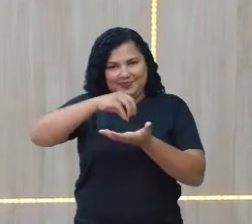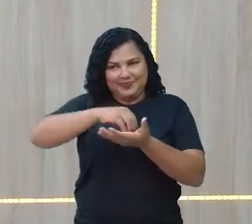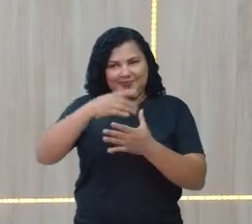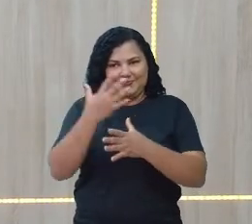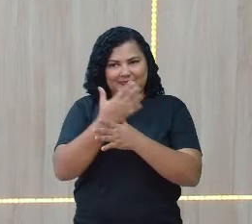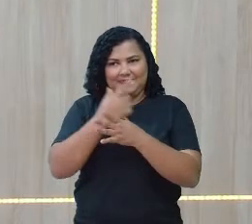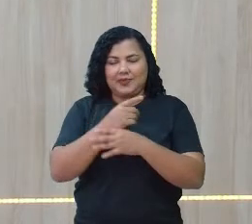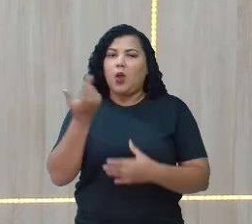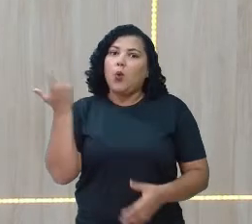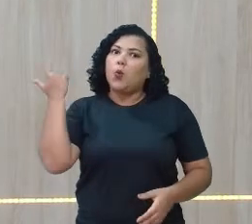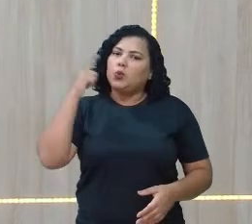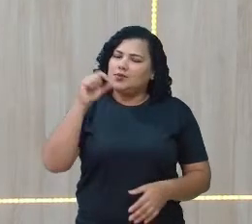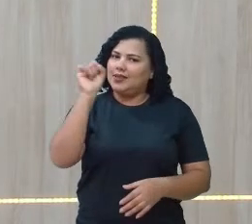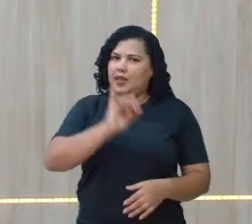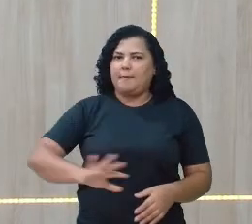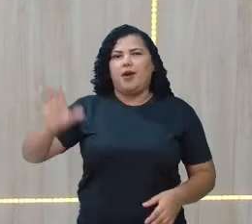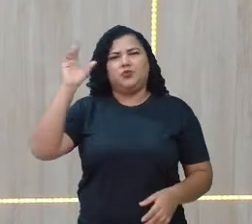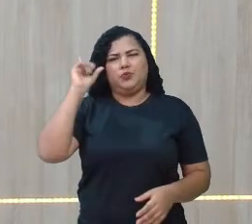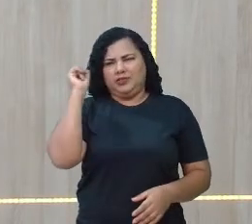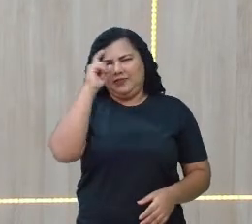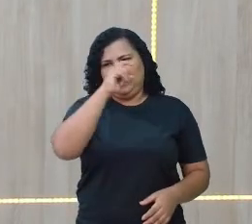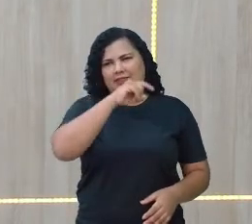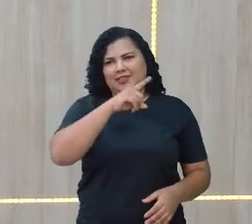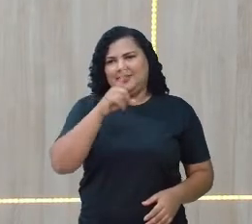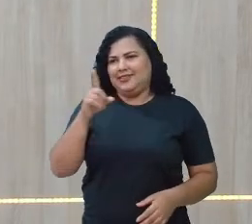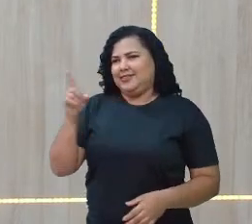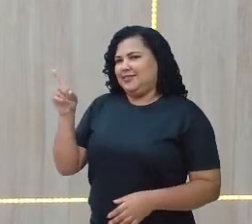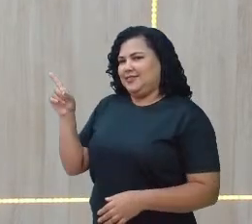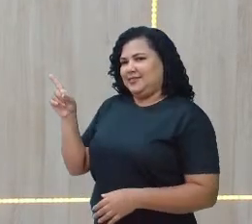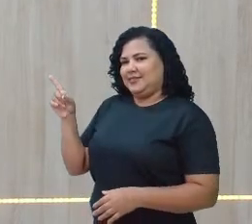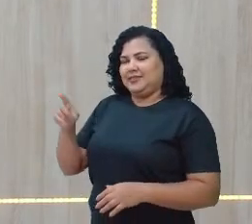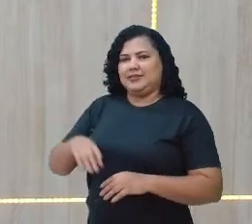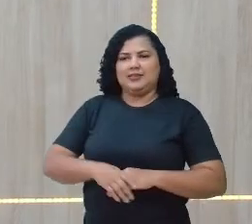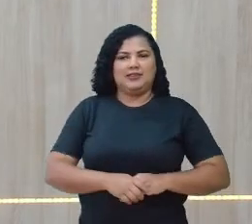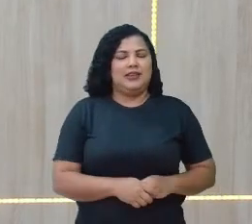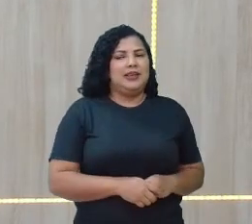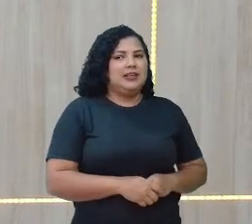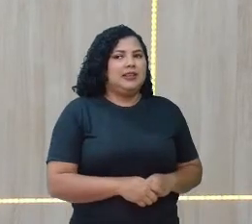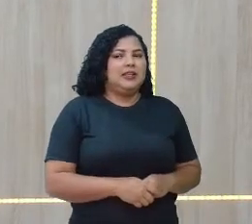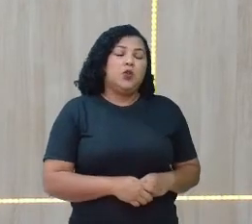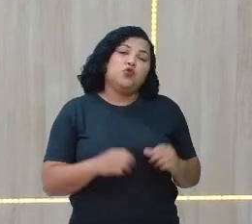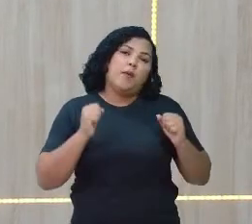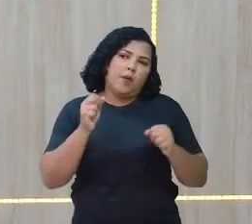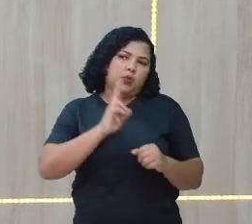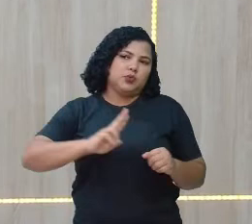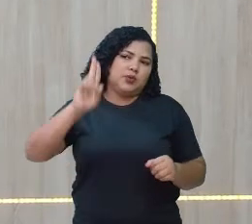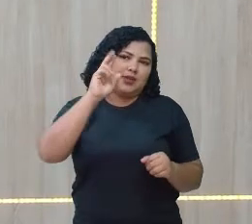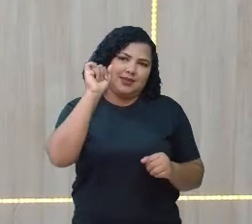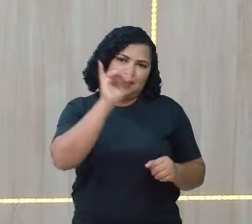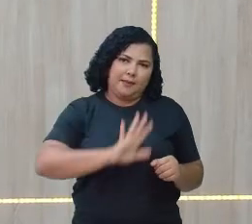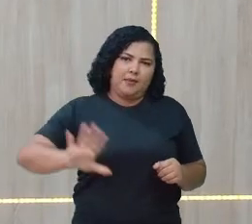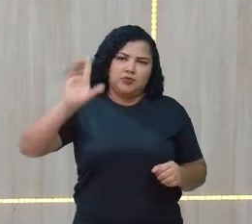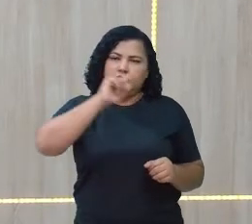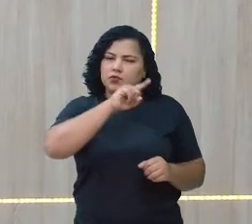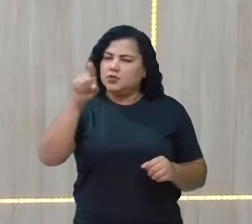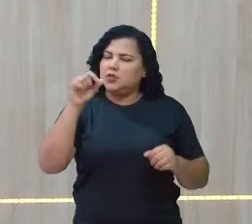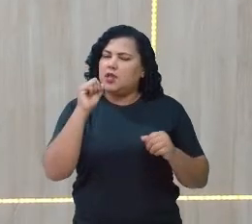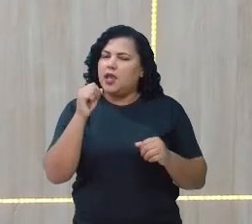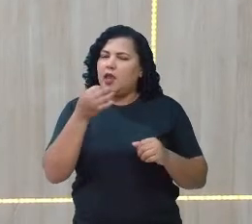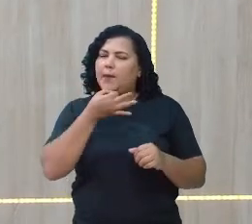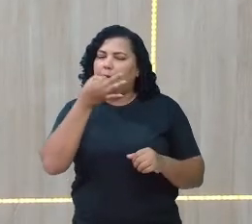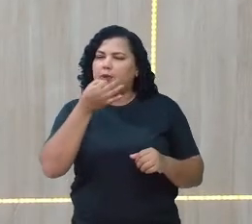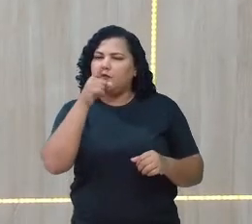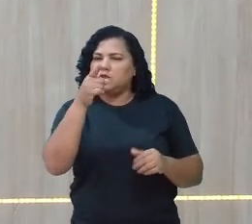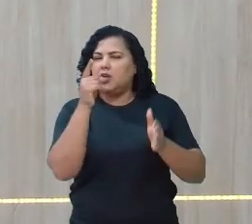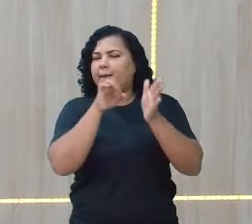pegar algumas imagens cujos direitos autorais possibilitam, né, a gente utilizar aqui, mas eu só sugiro a vocês o seguinte,